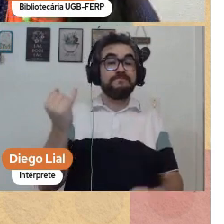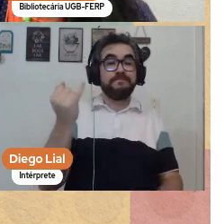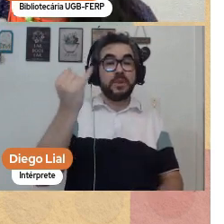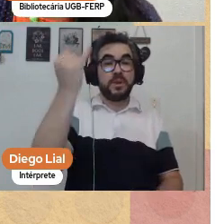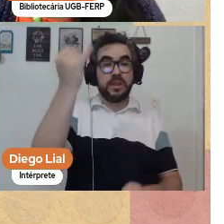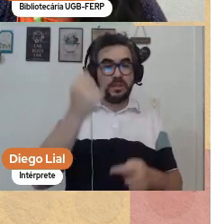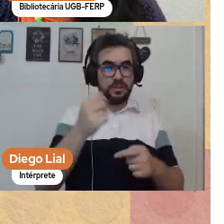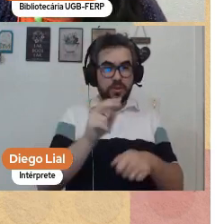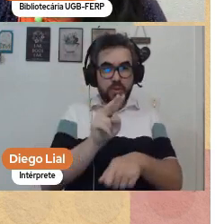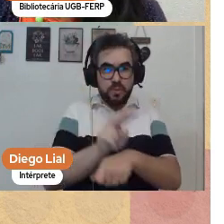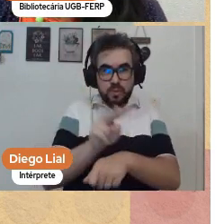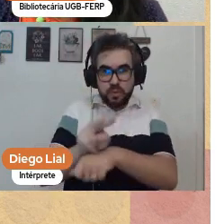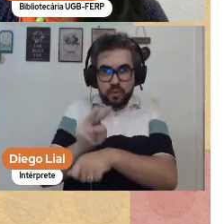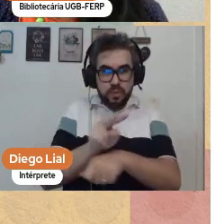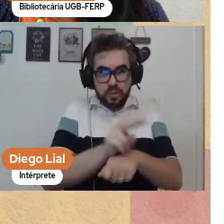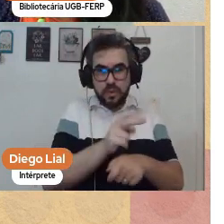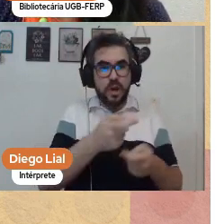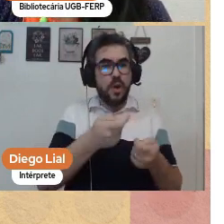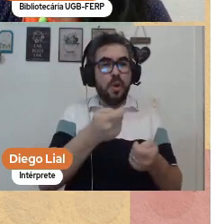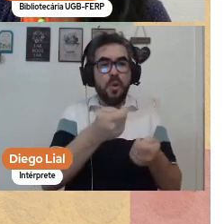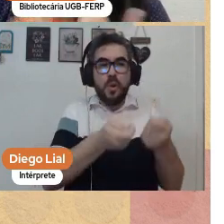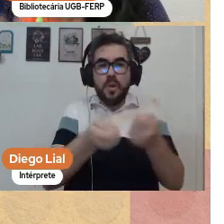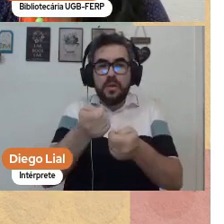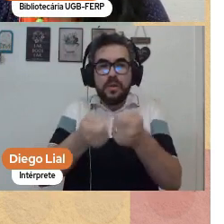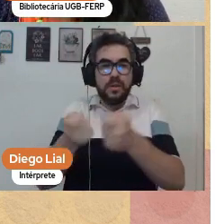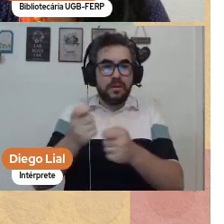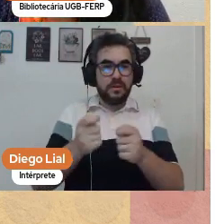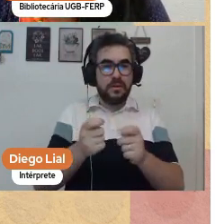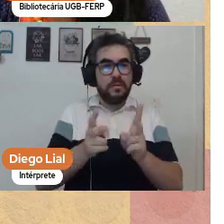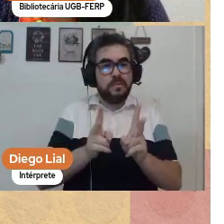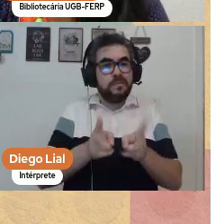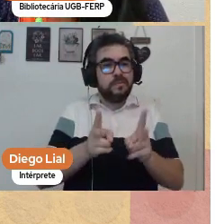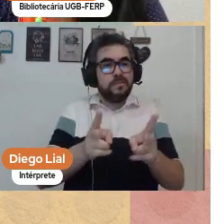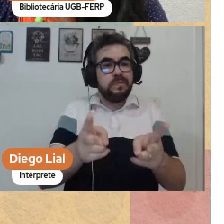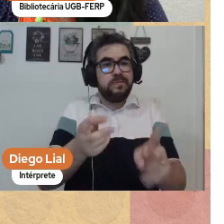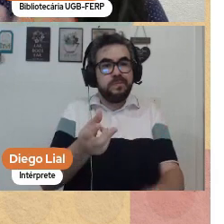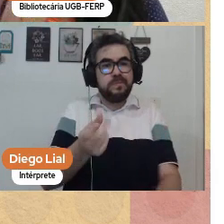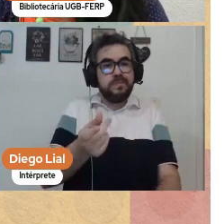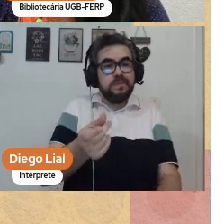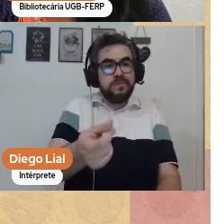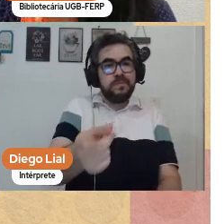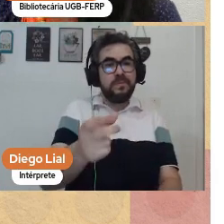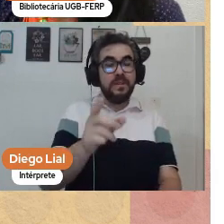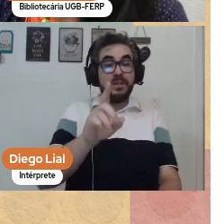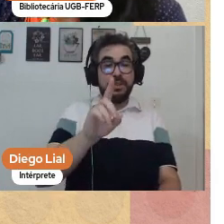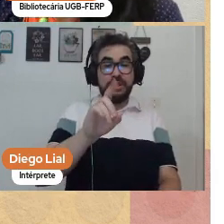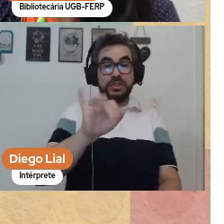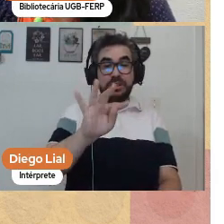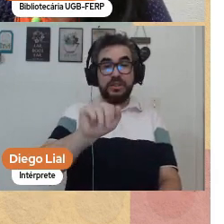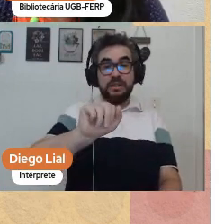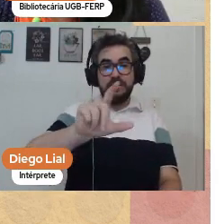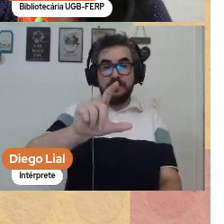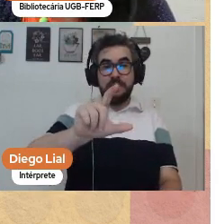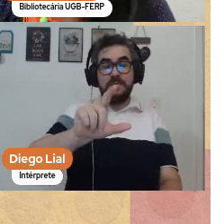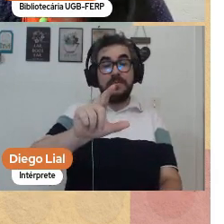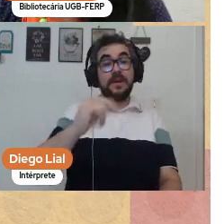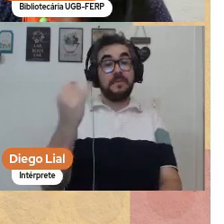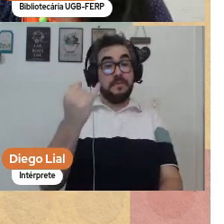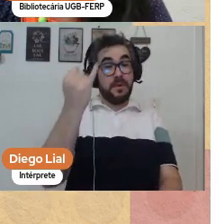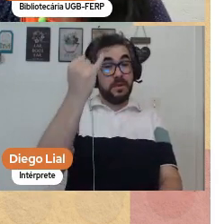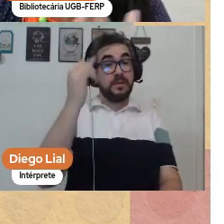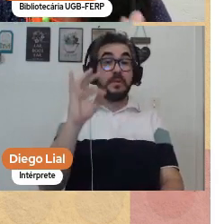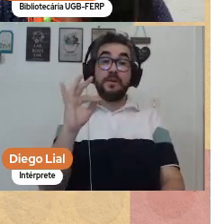todo esse caminho, toda essa estrutura, para que lá na frente possamos ter a preservação digital.